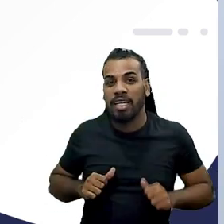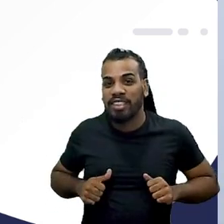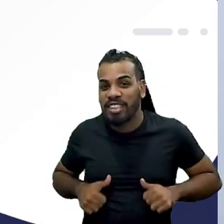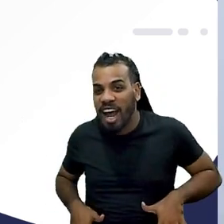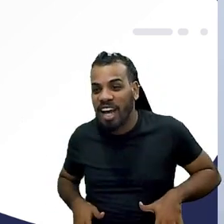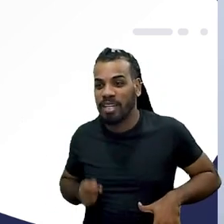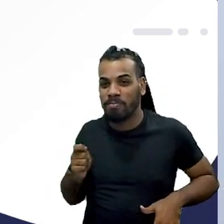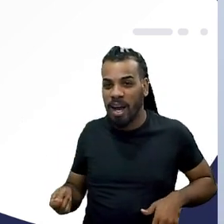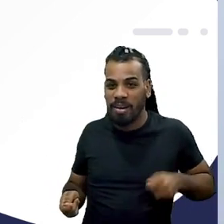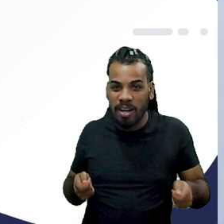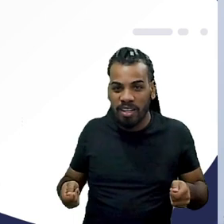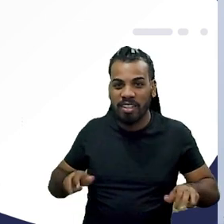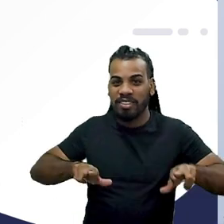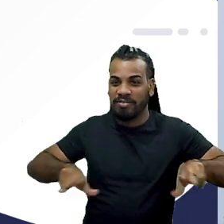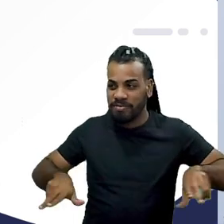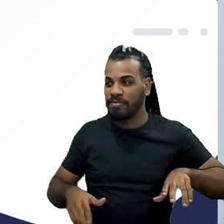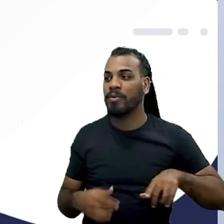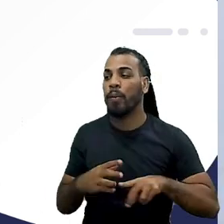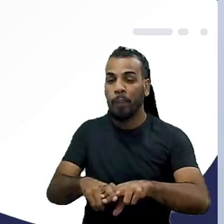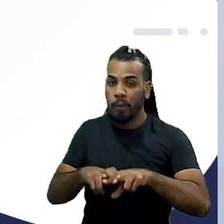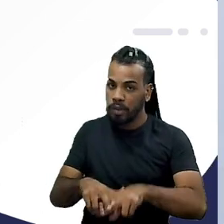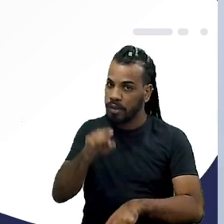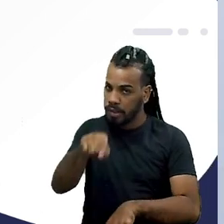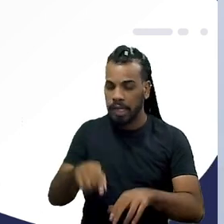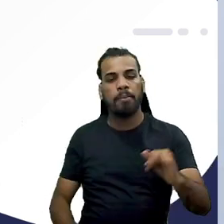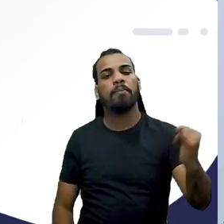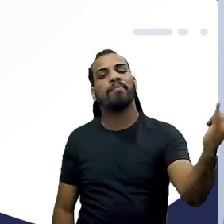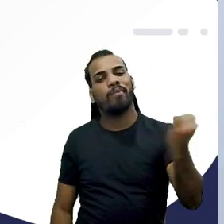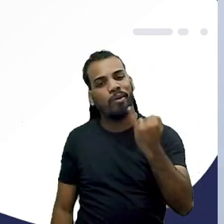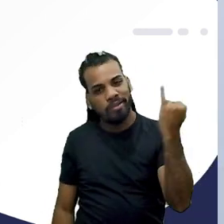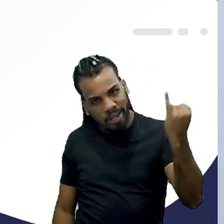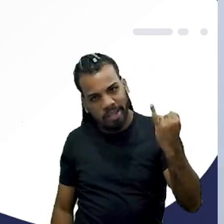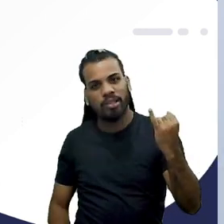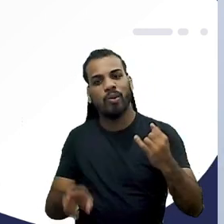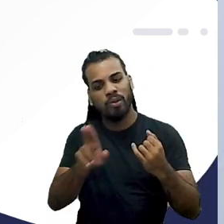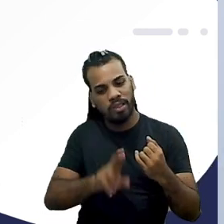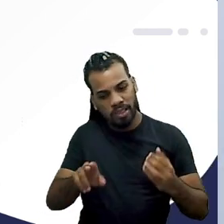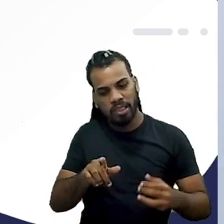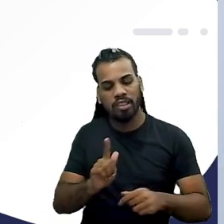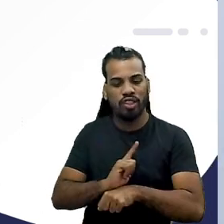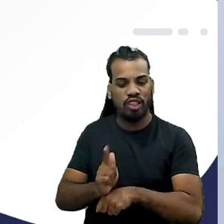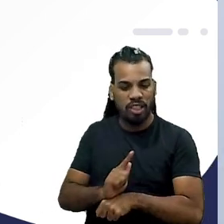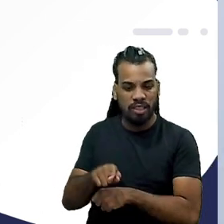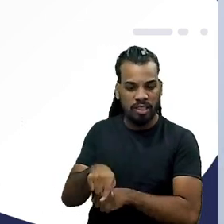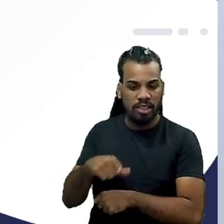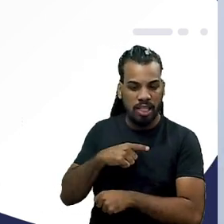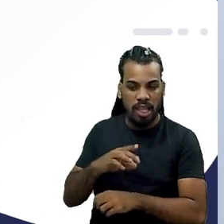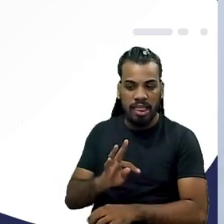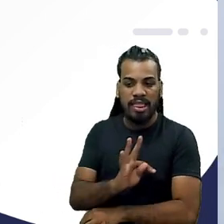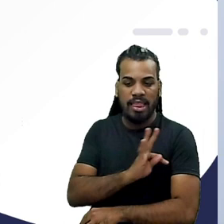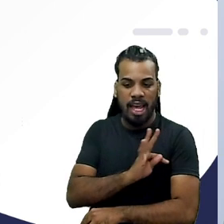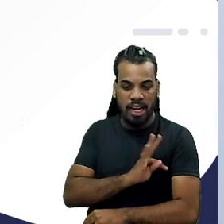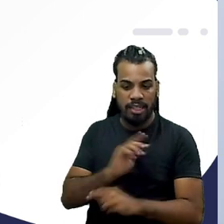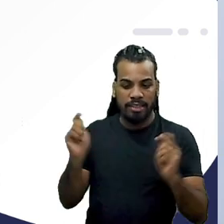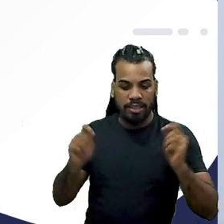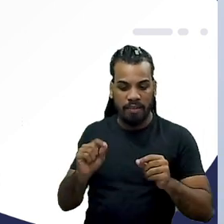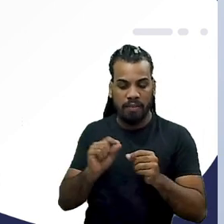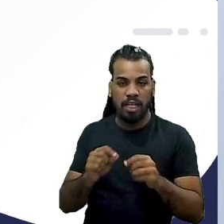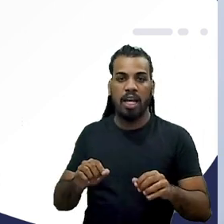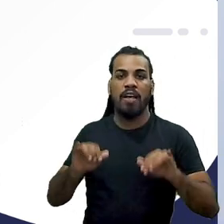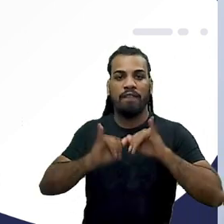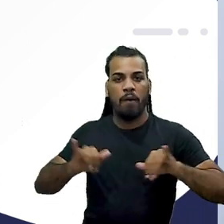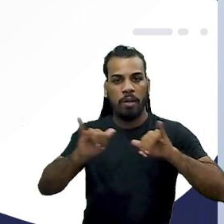despesas variáveis e outros itens. É por isso que é importante utilizar as ferramentas de gestão e as técnicas para a gente ter informações